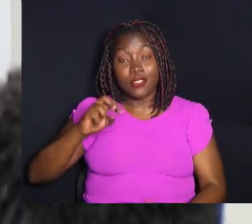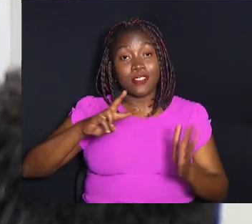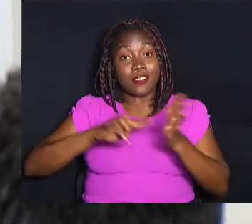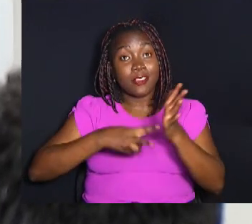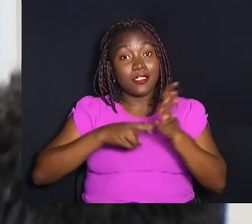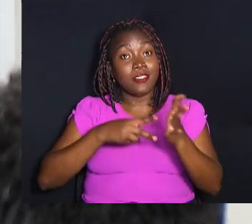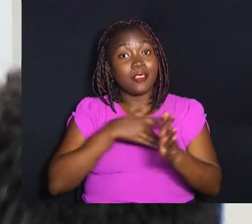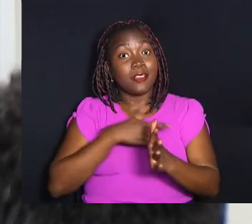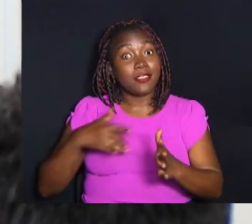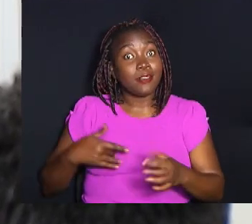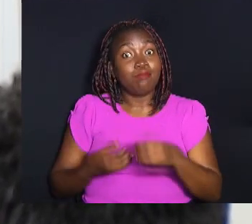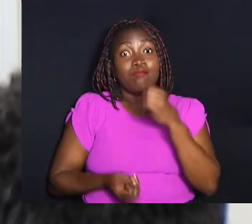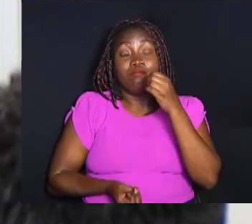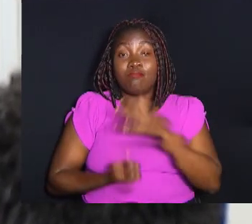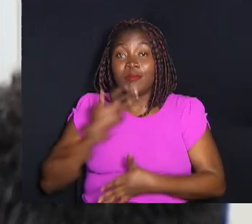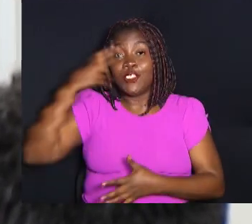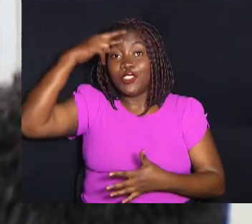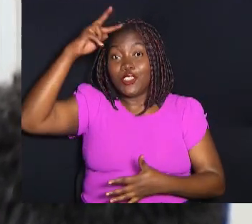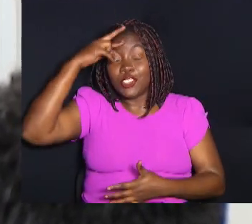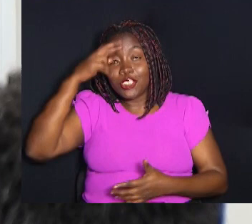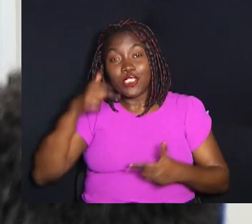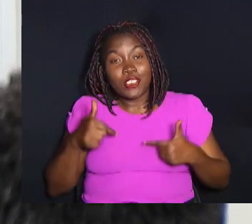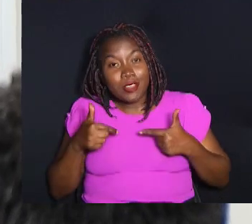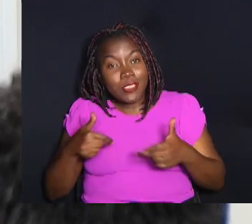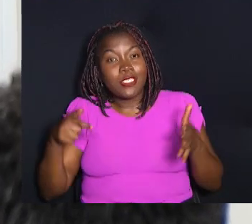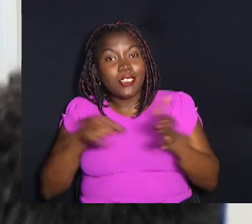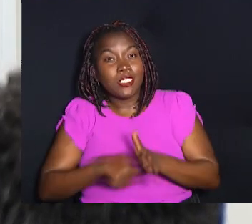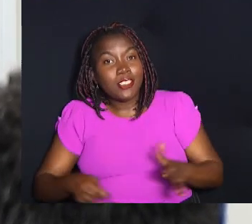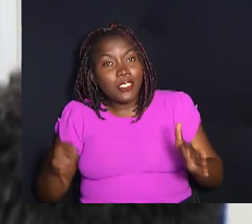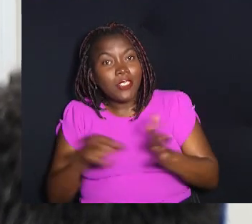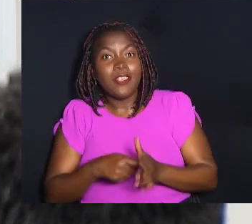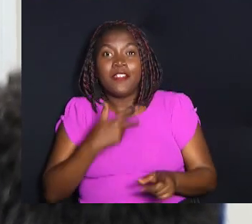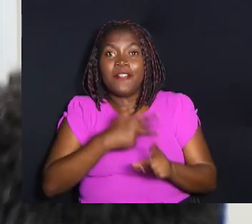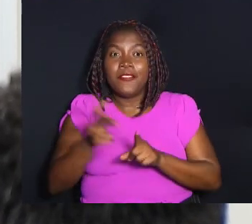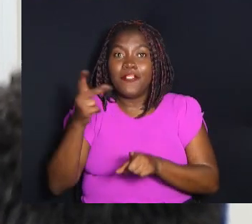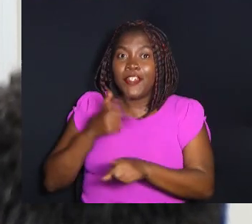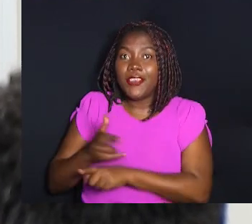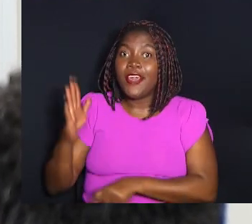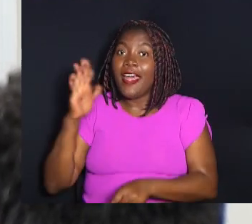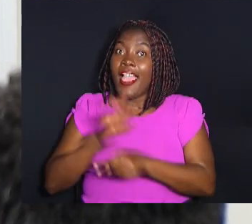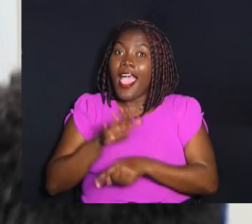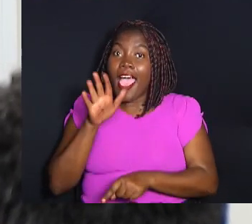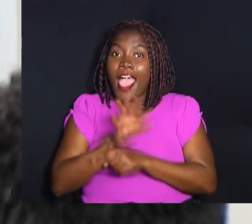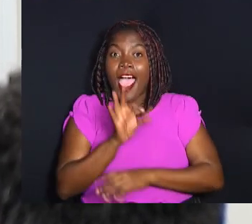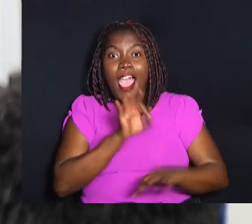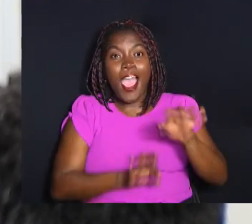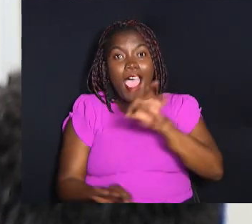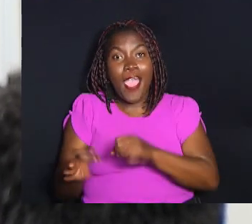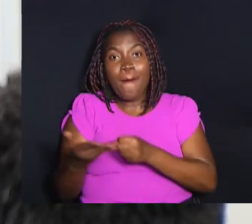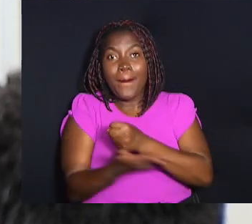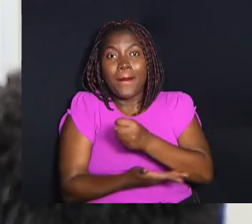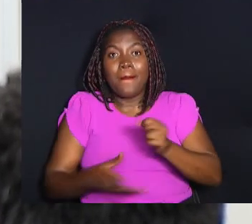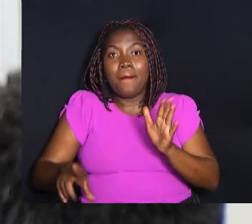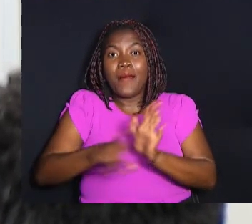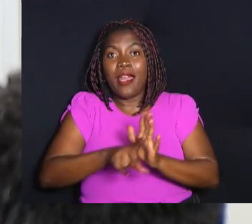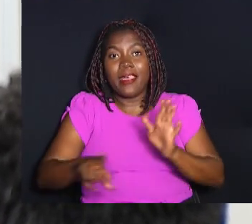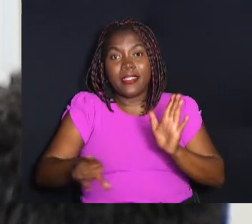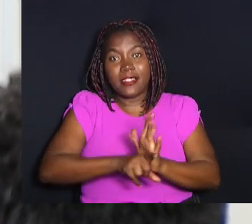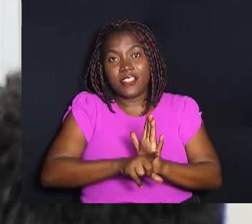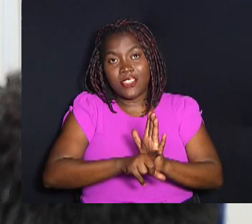sim saúde forjou uma história de muitas lutas e vitórias eh que ajudaram a for as